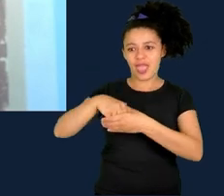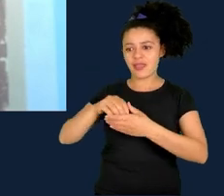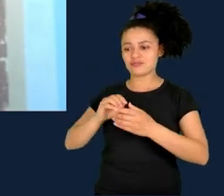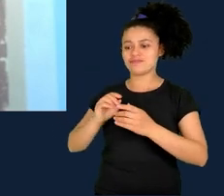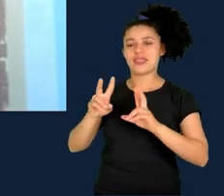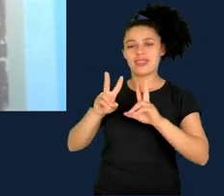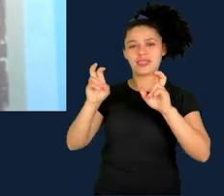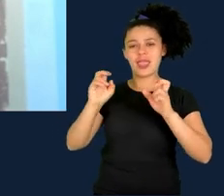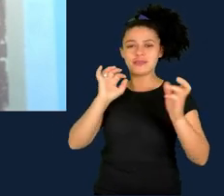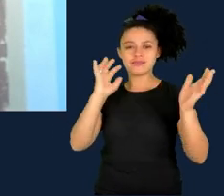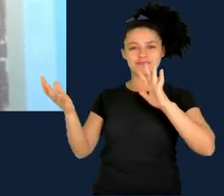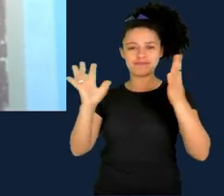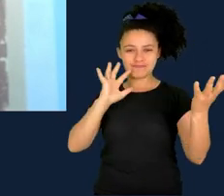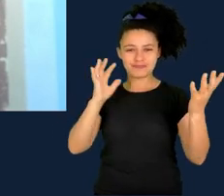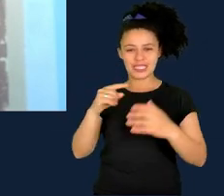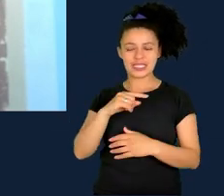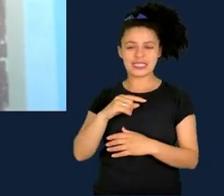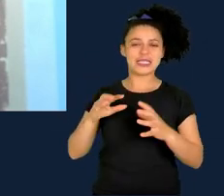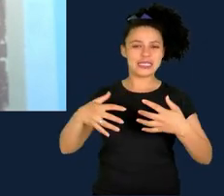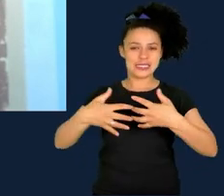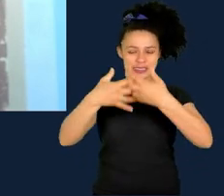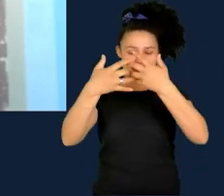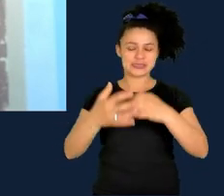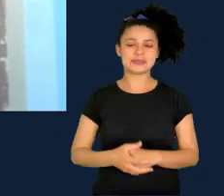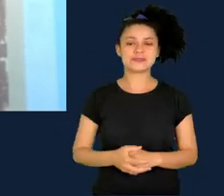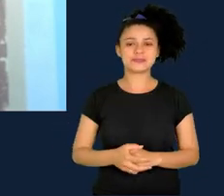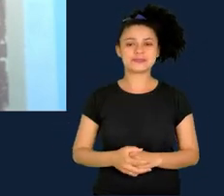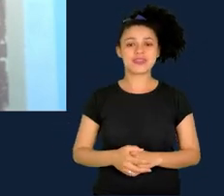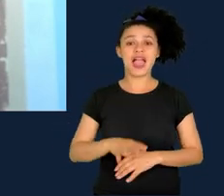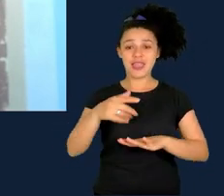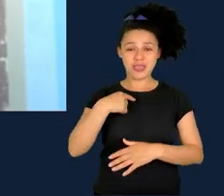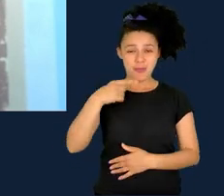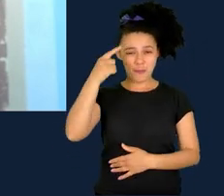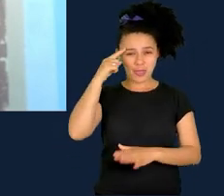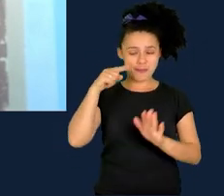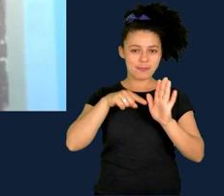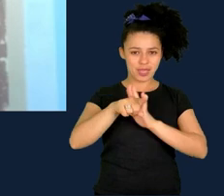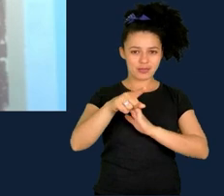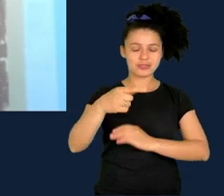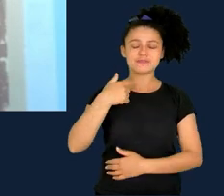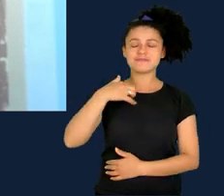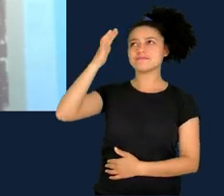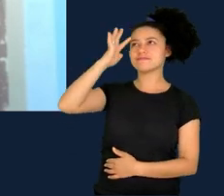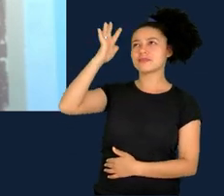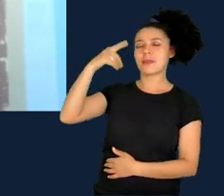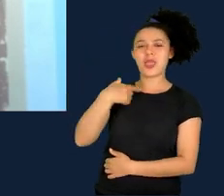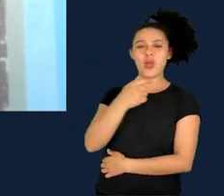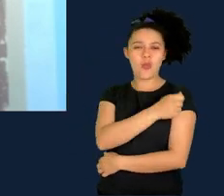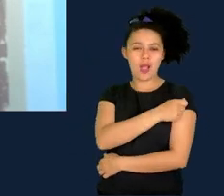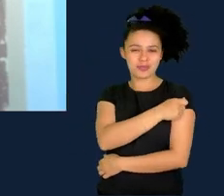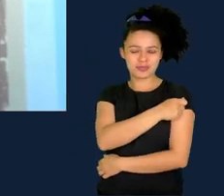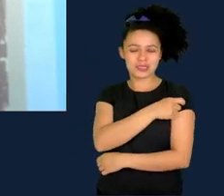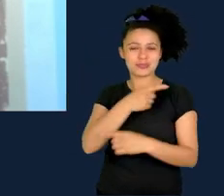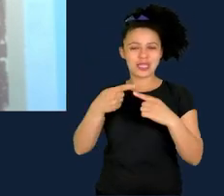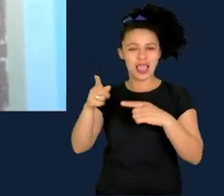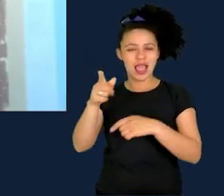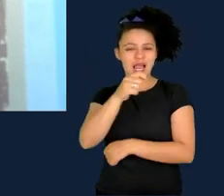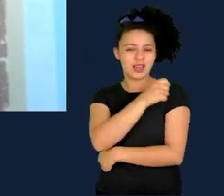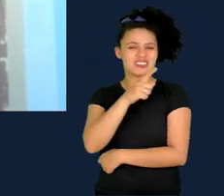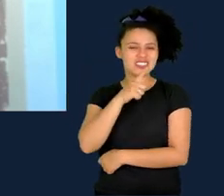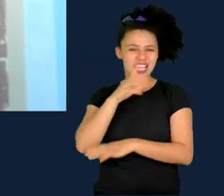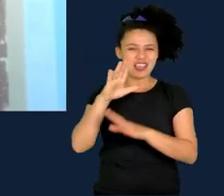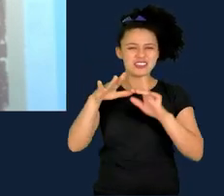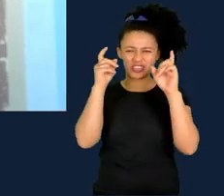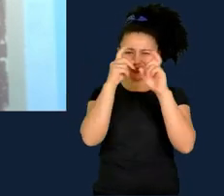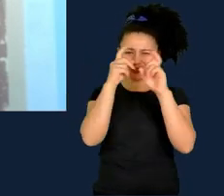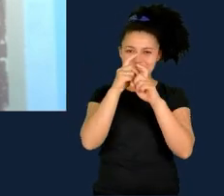eu penso nessa pergunta, eu penso nos meus alunos, que muitas vezes tem dificuldade em trabalhar com dados, porque são